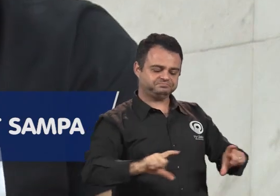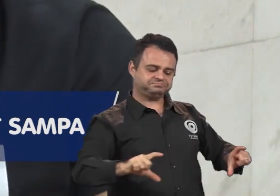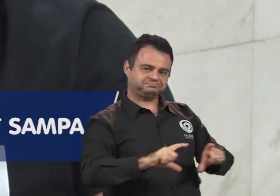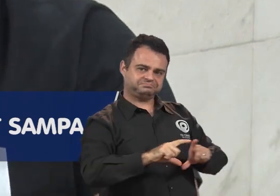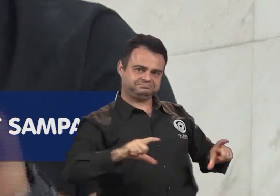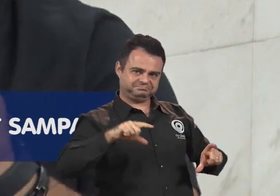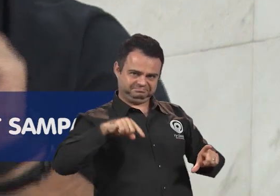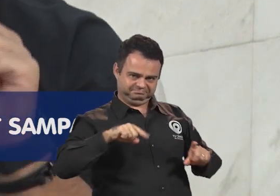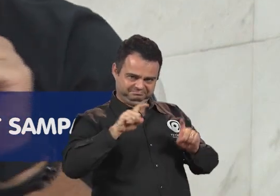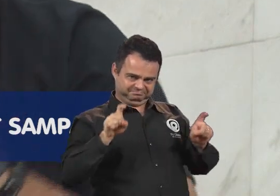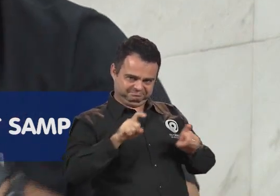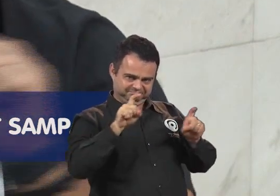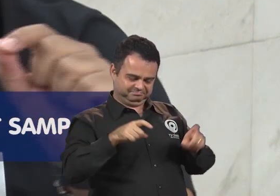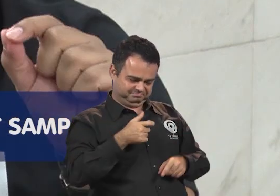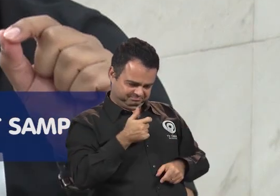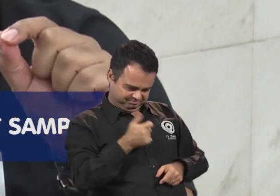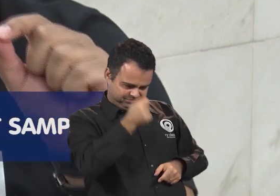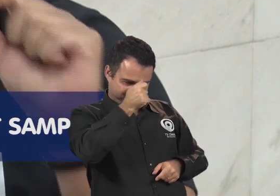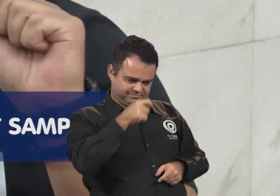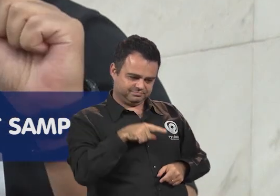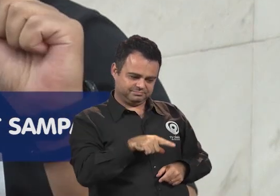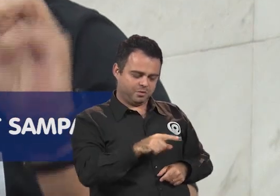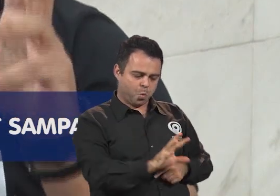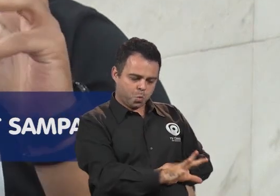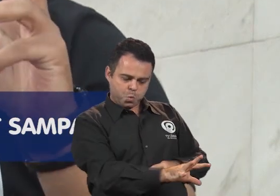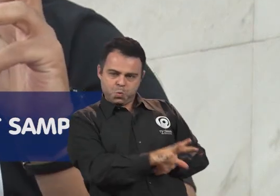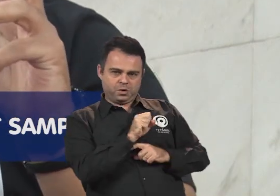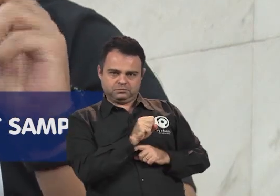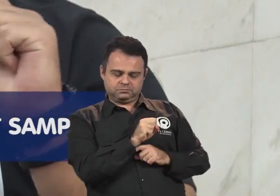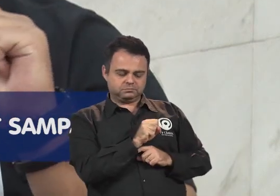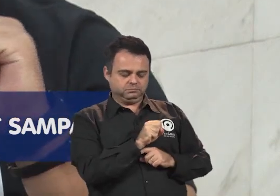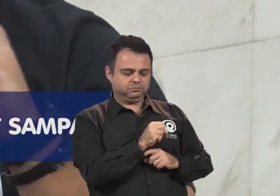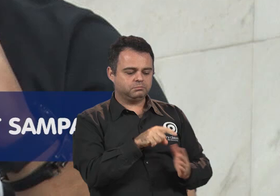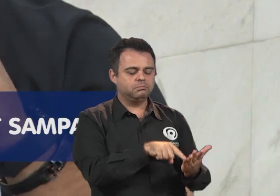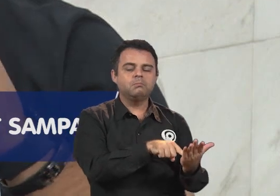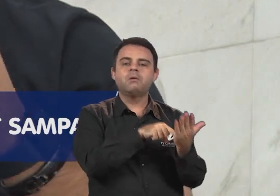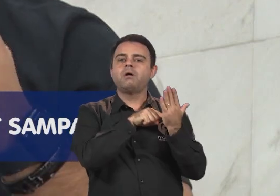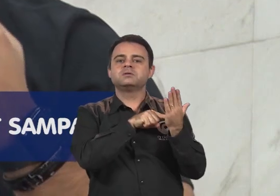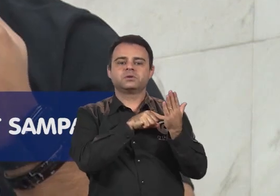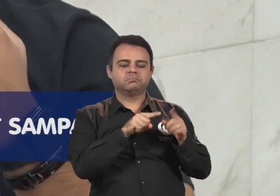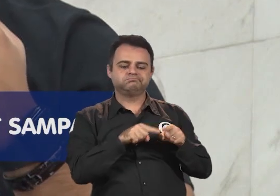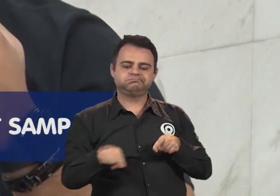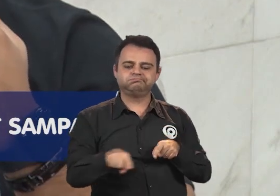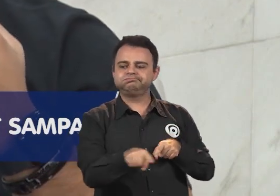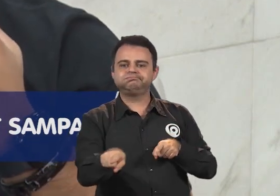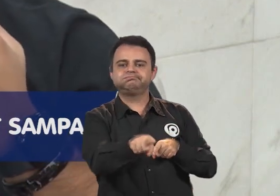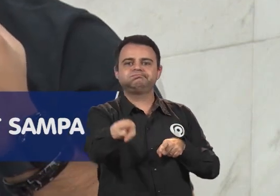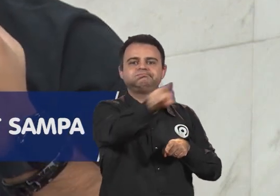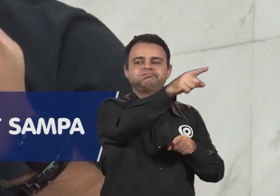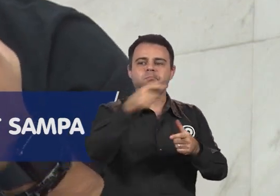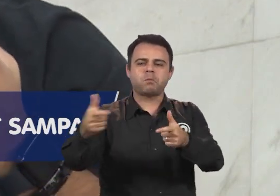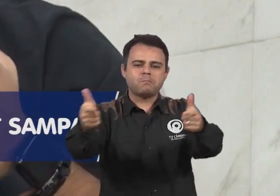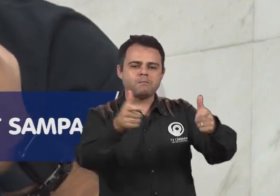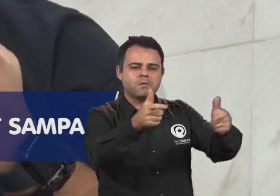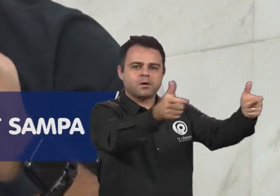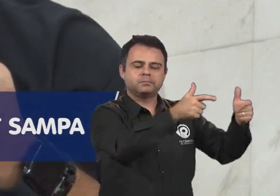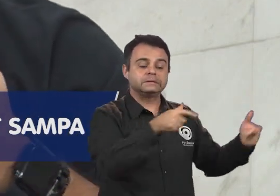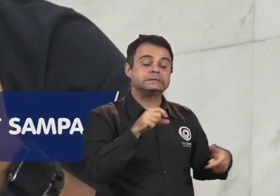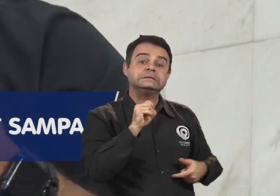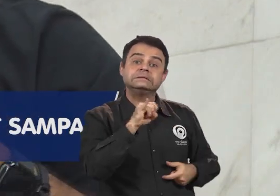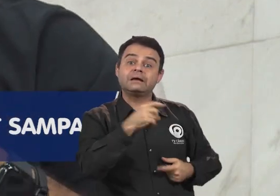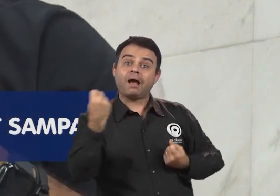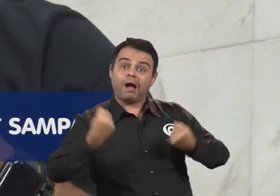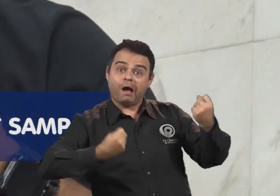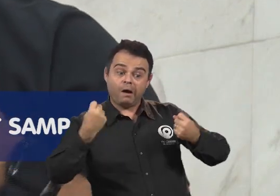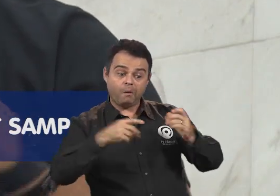placa. E aí ele cria uma rota de por onde eu passei. Então, se está passando ali um carro roubado, com queixa